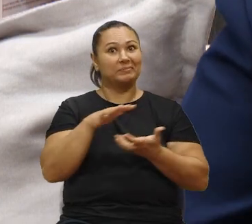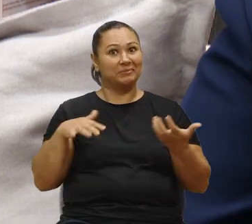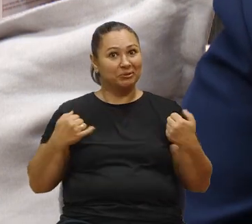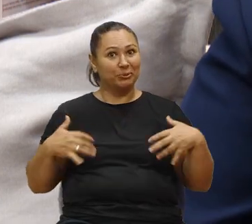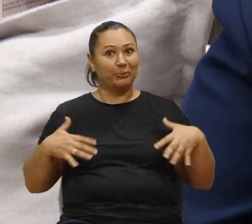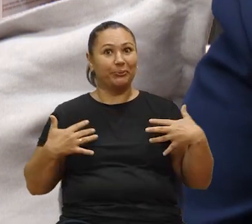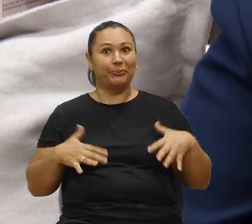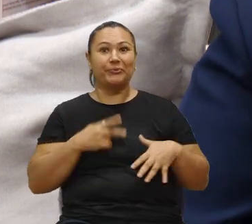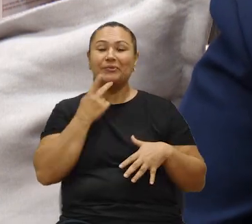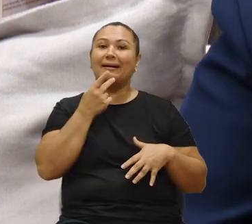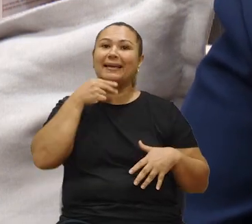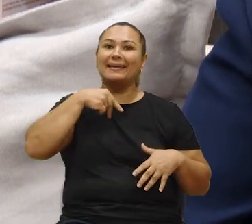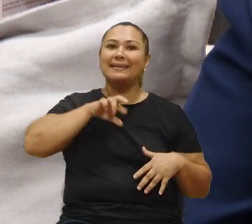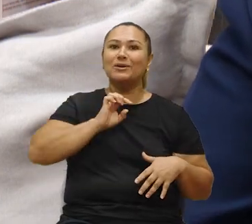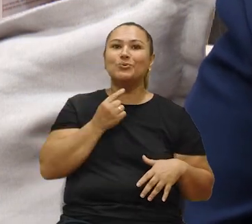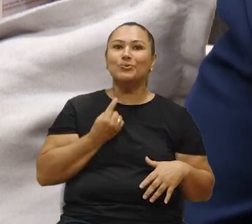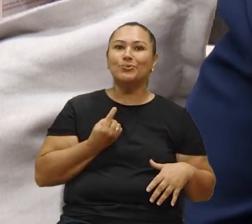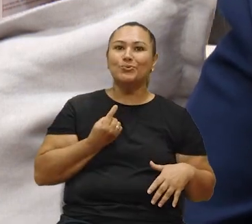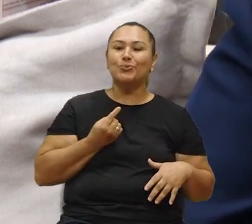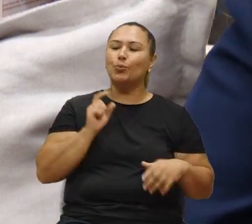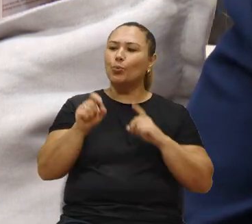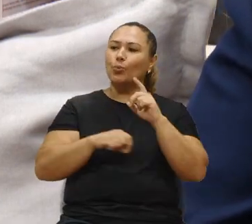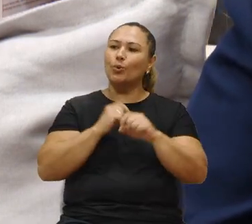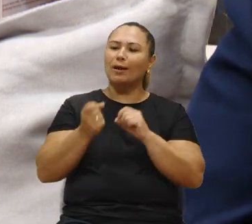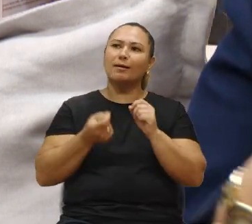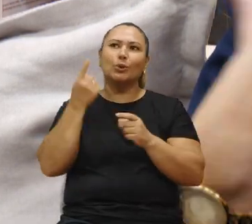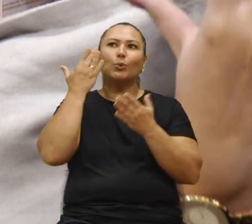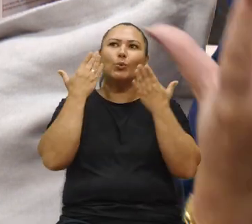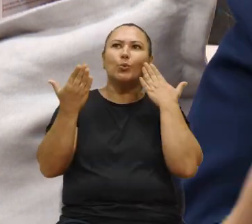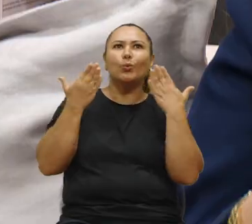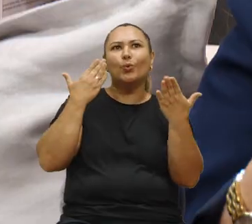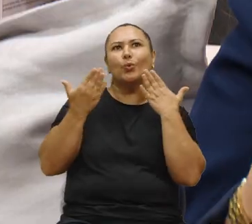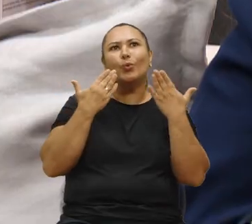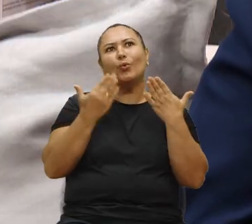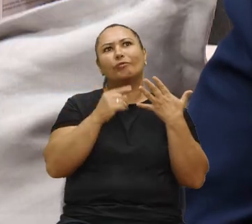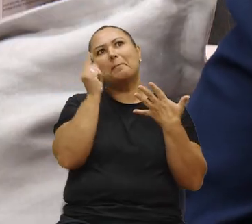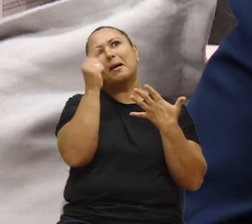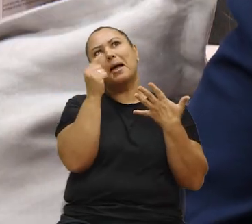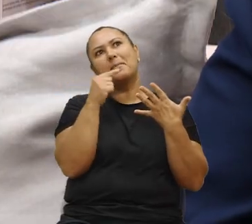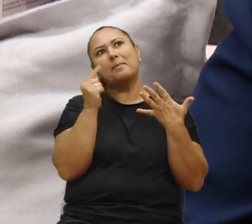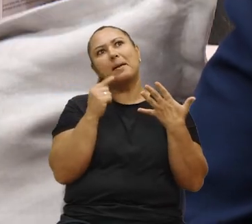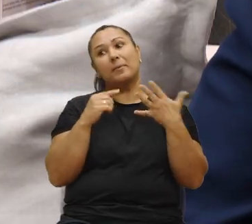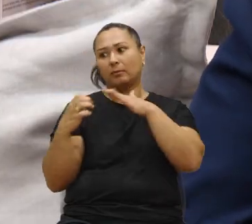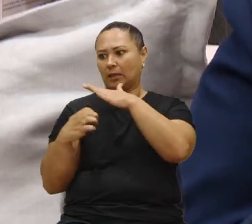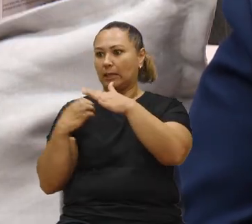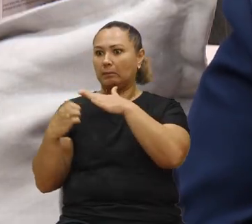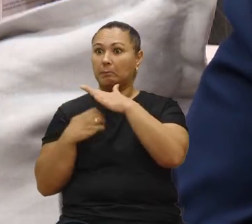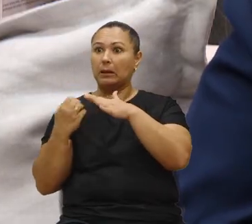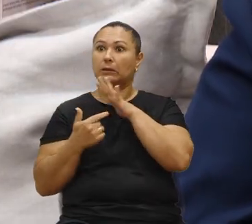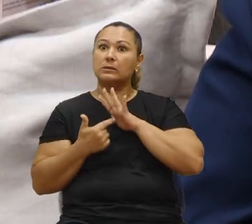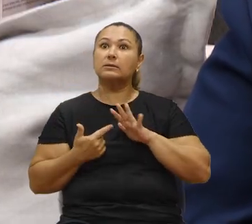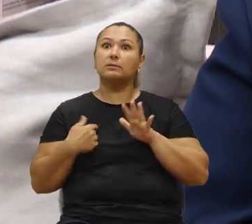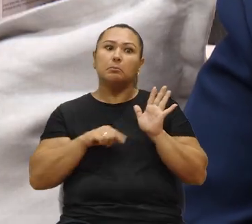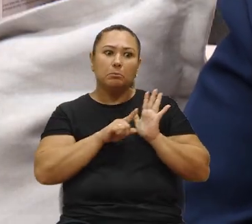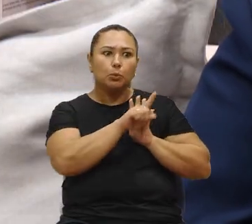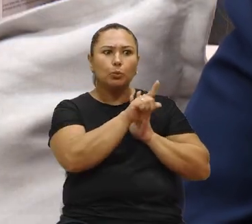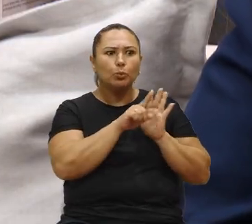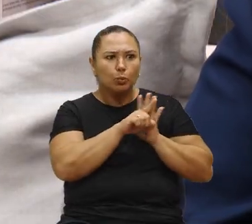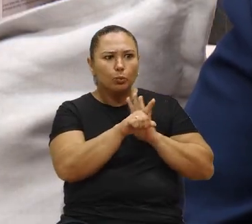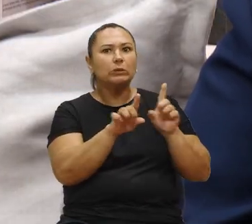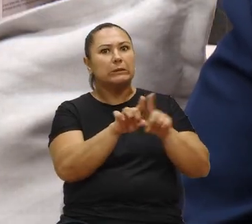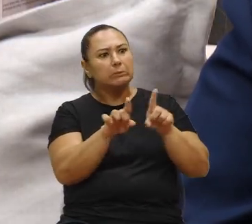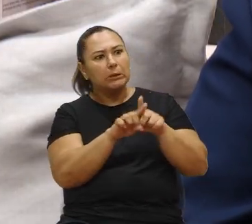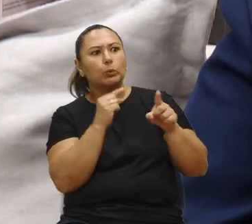polêmico, né, quando nós falamos em NR1, surgem aí muitas dúvidas ainda, as empresas